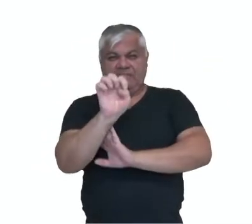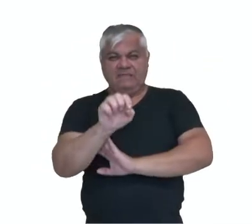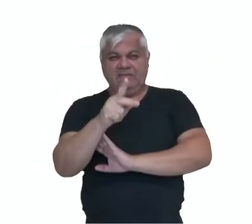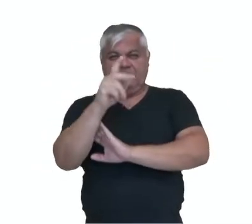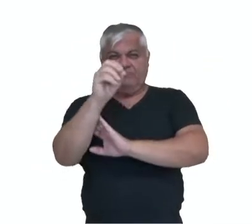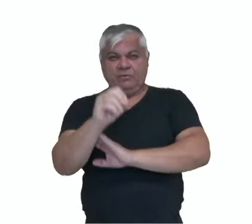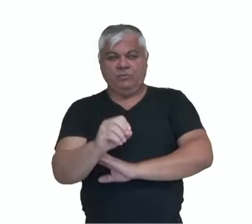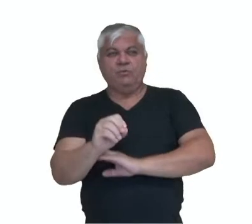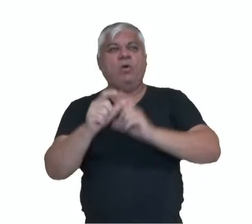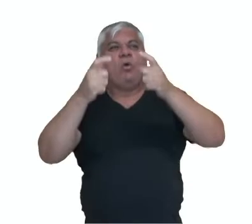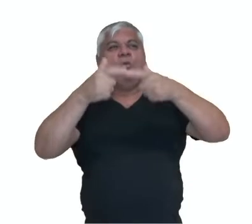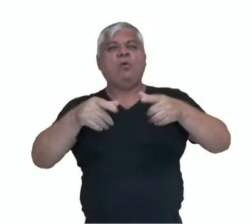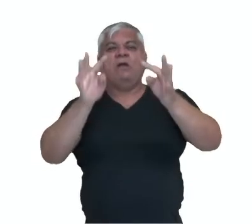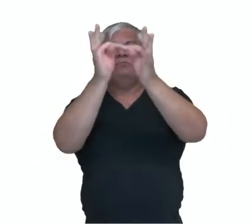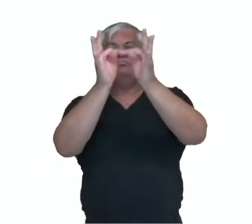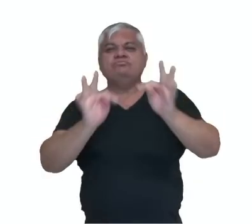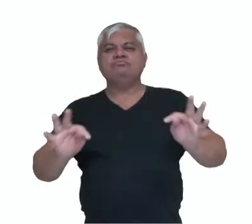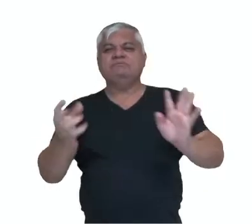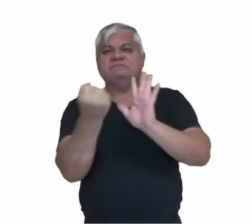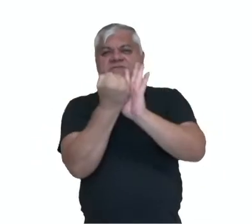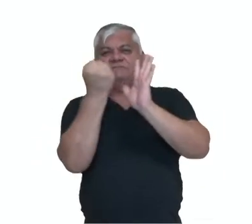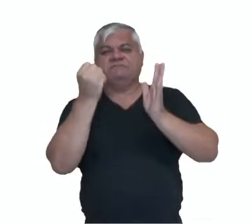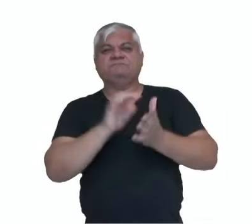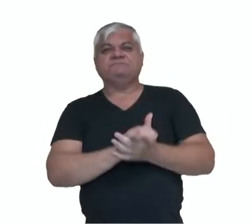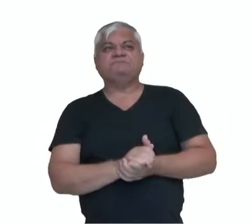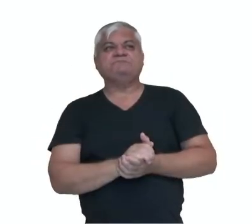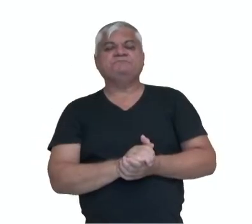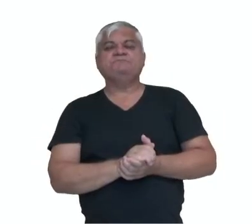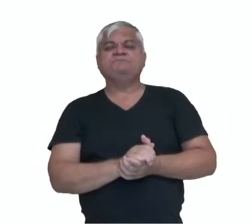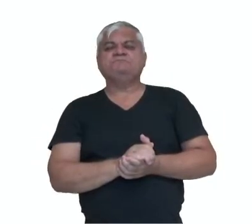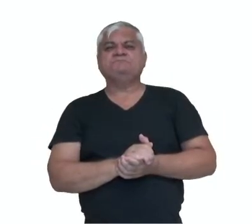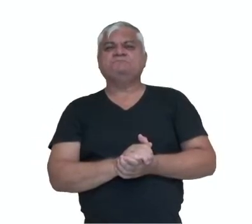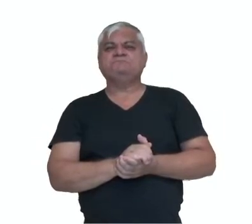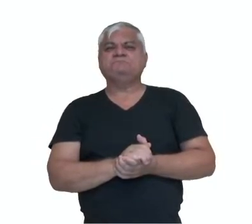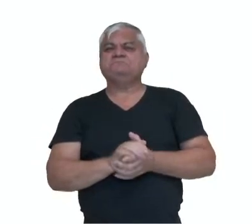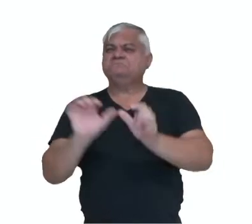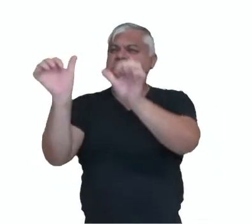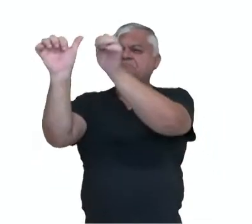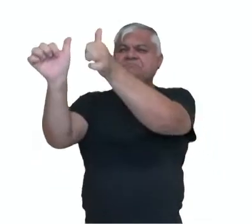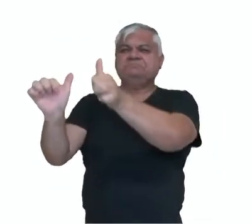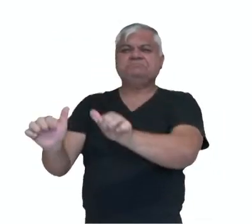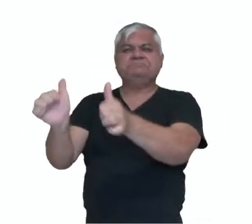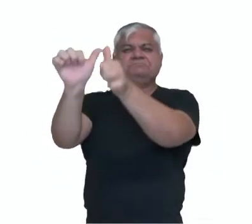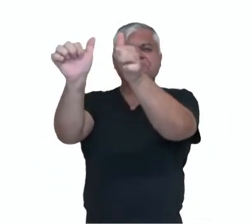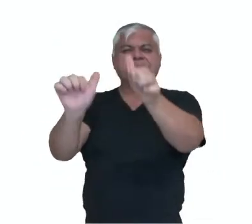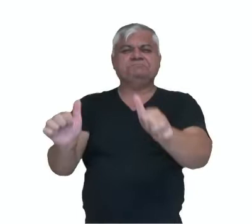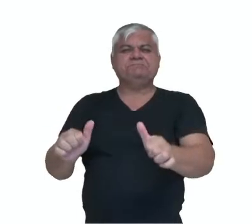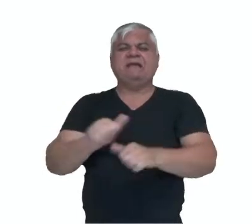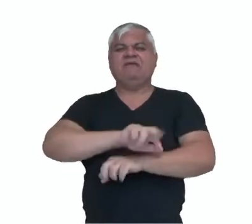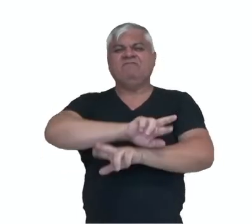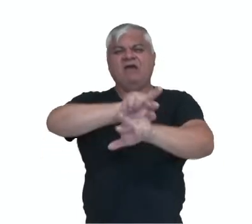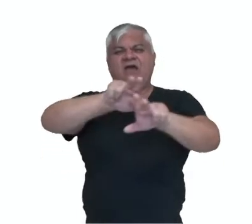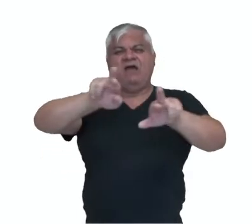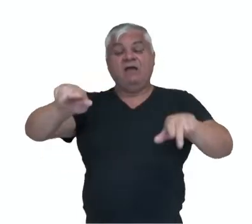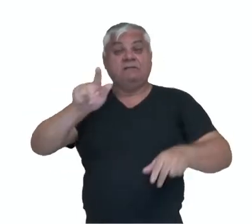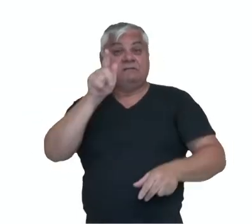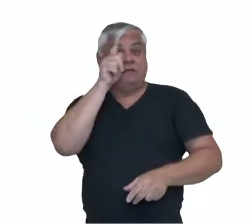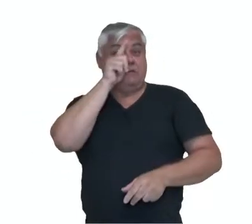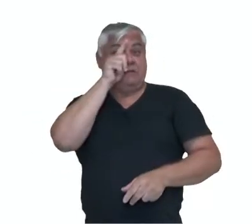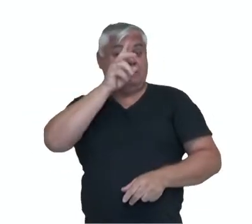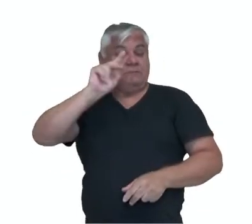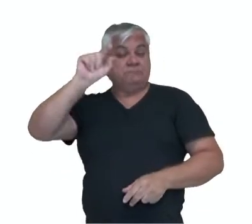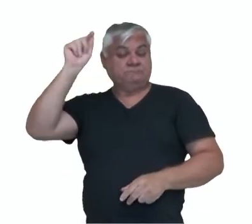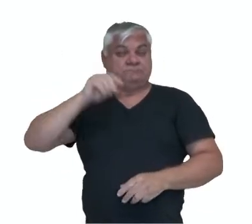prestígio de uma cidade frente aos demais. Os deuses da Grécia Antiga. Ah, os gregos acreditavam que eles viviam no Monte